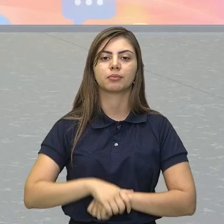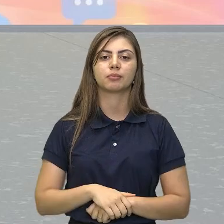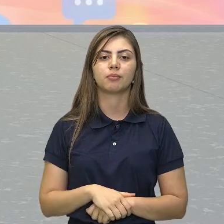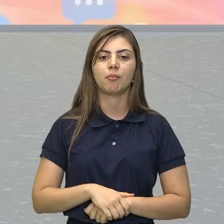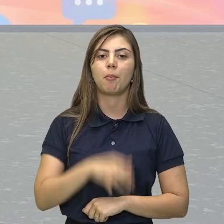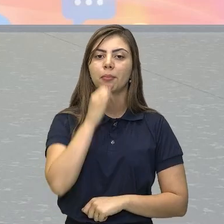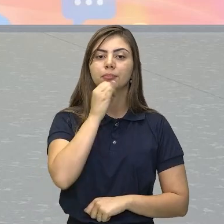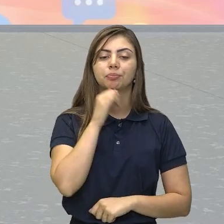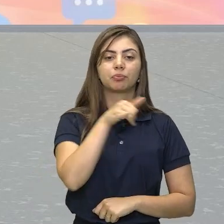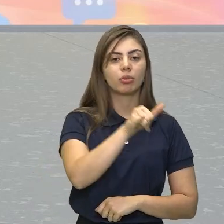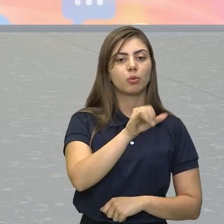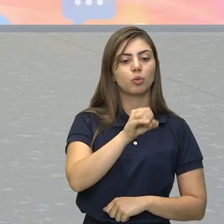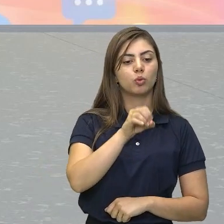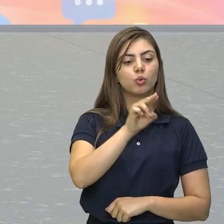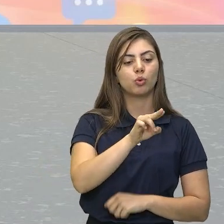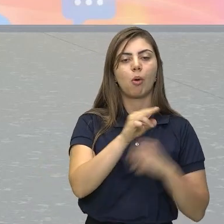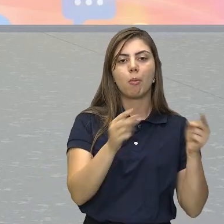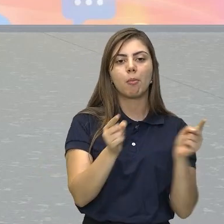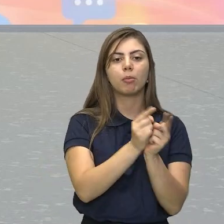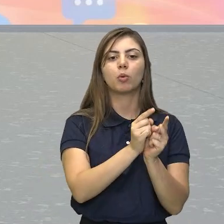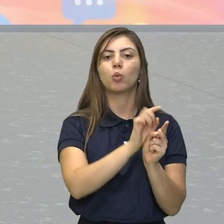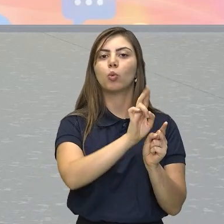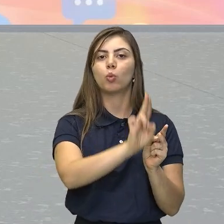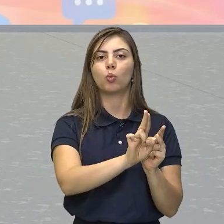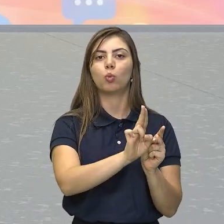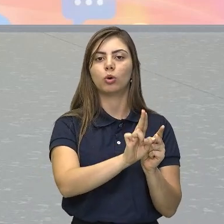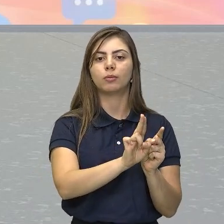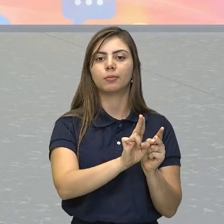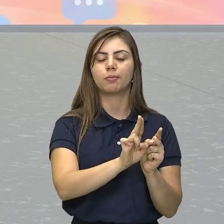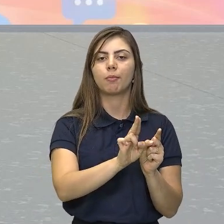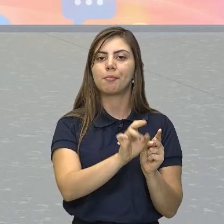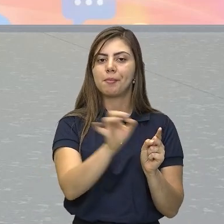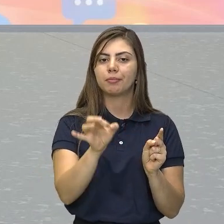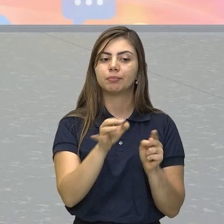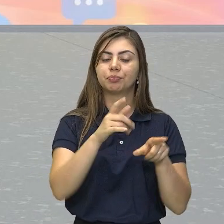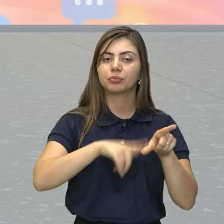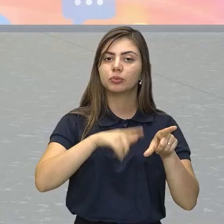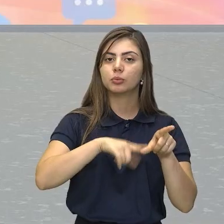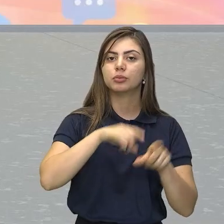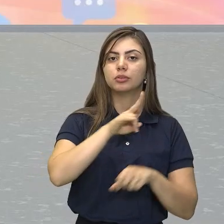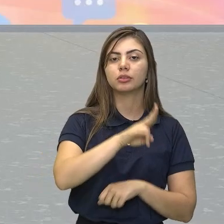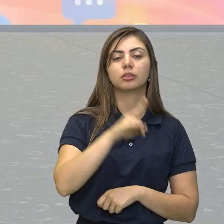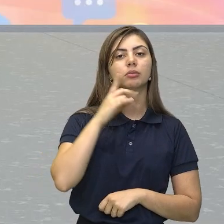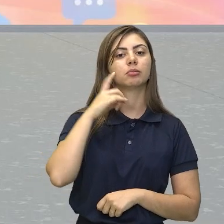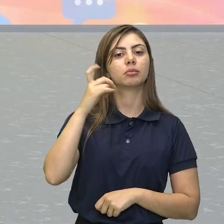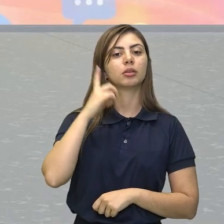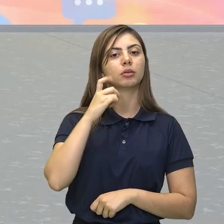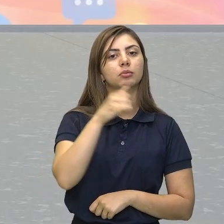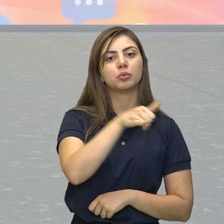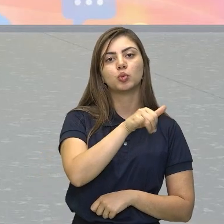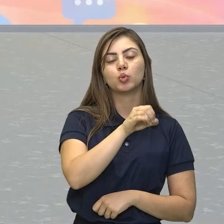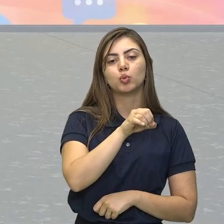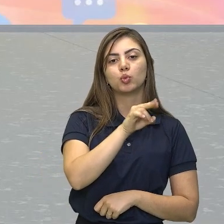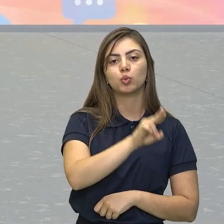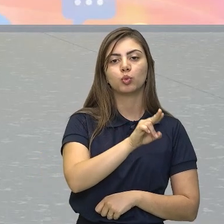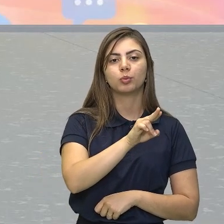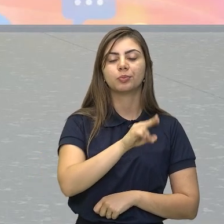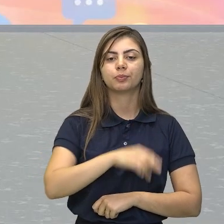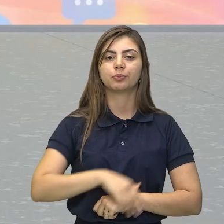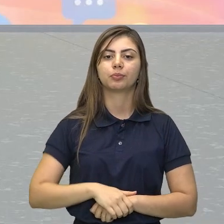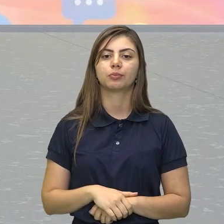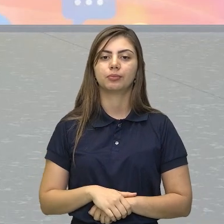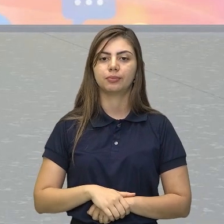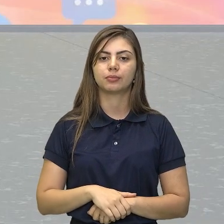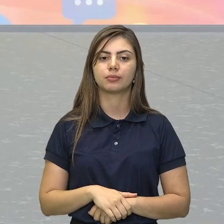you, para você. Então, eu já falei que a letrinha U nós pronunciamos you e o